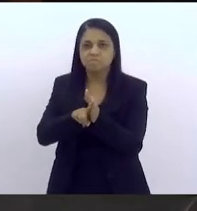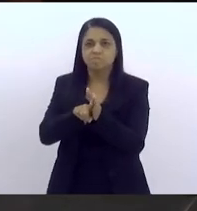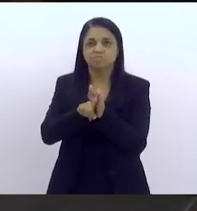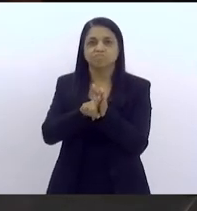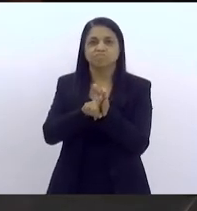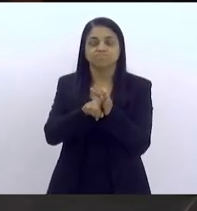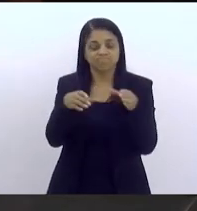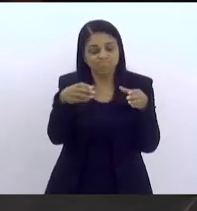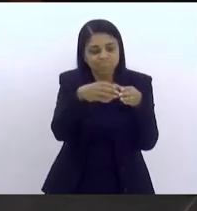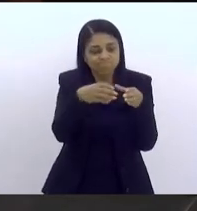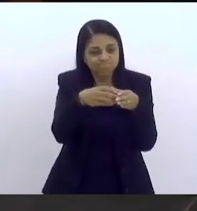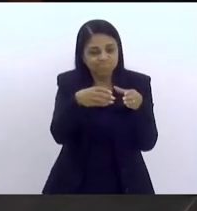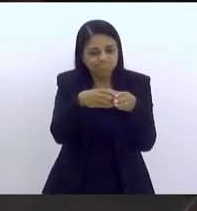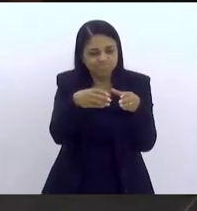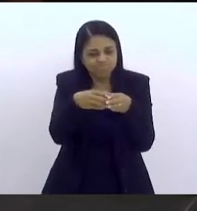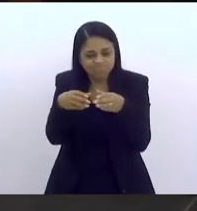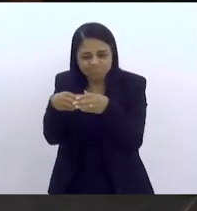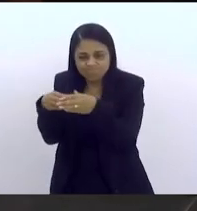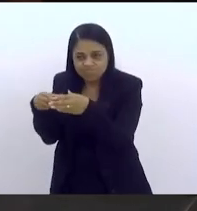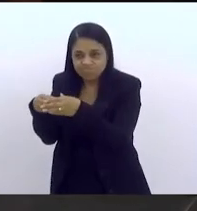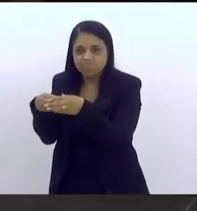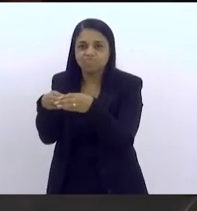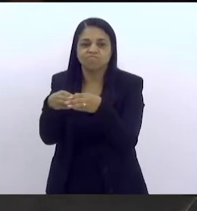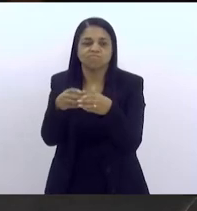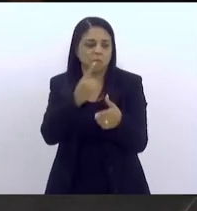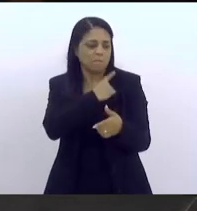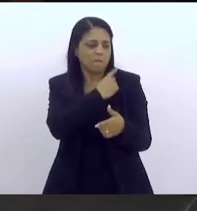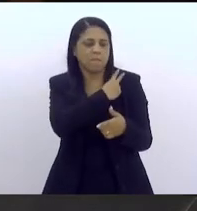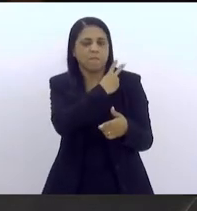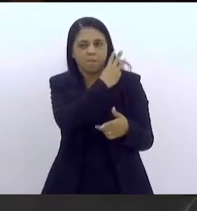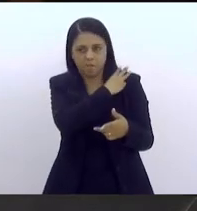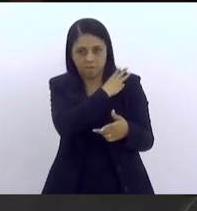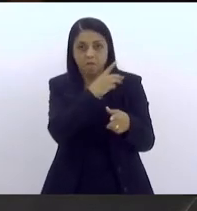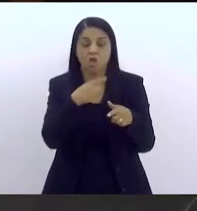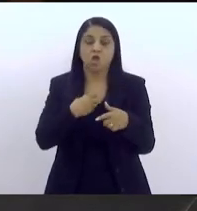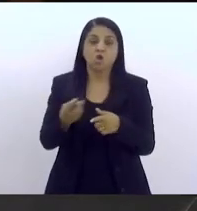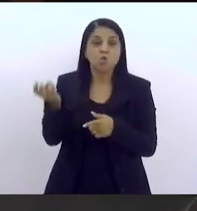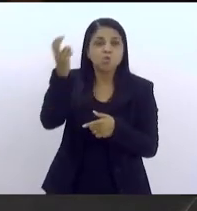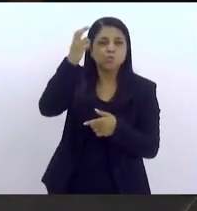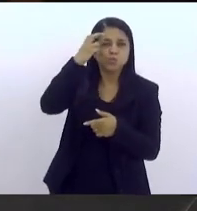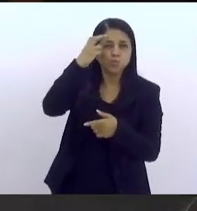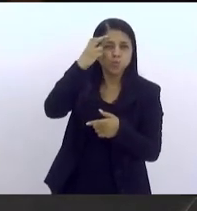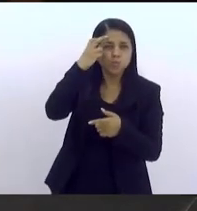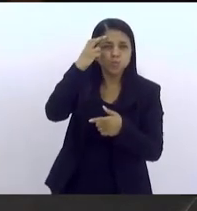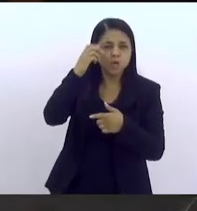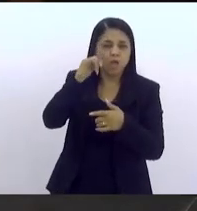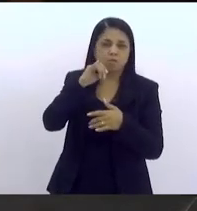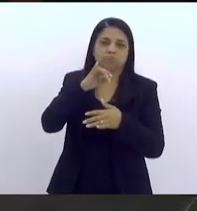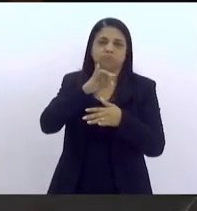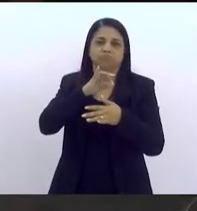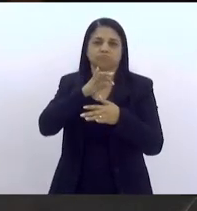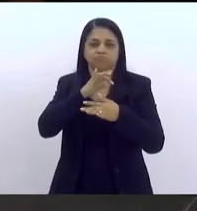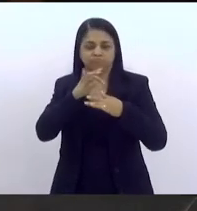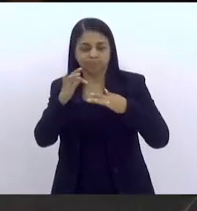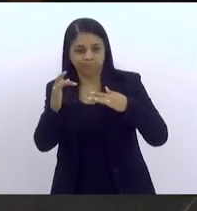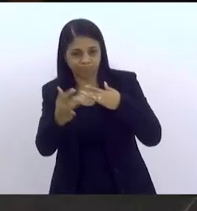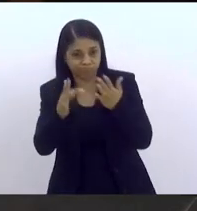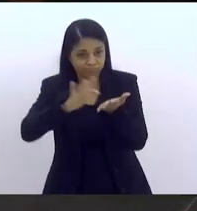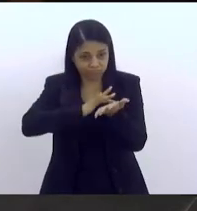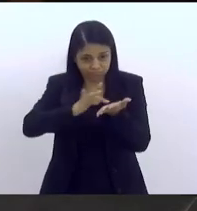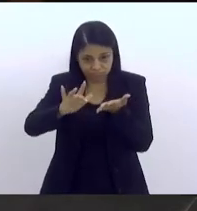gangues do ensino médio das subculturas digitais do